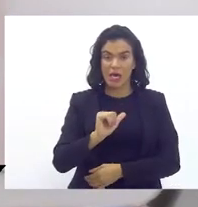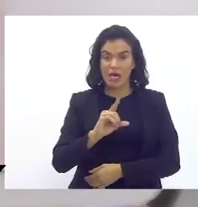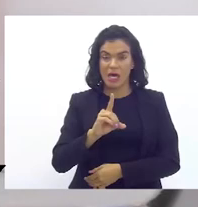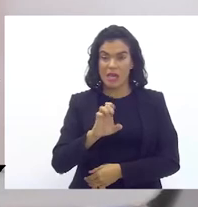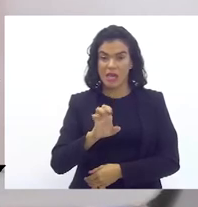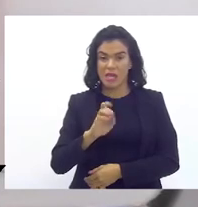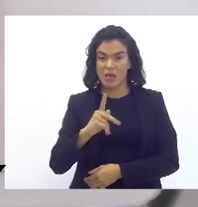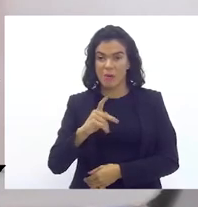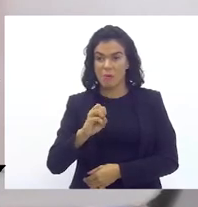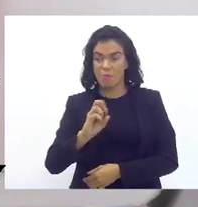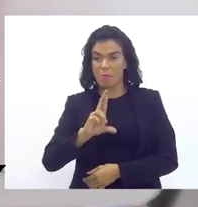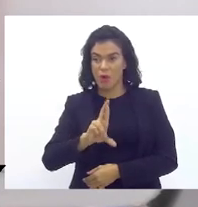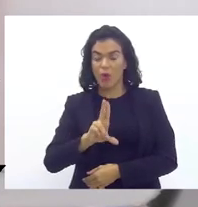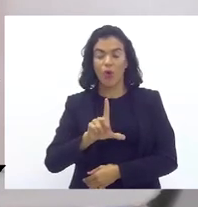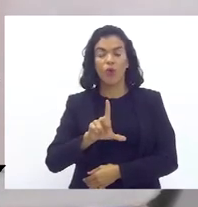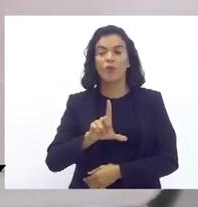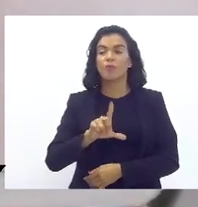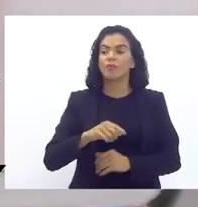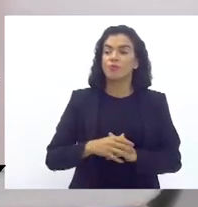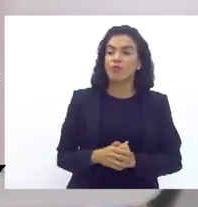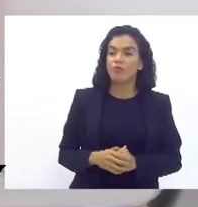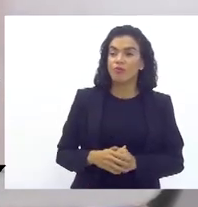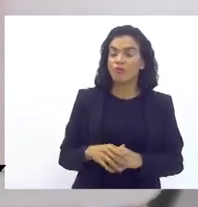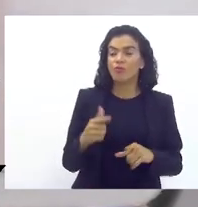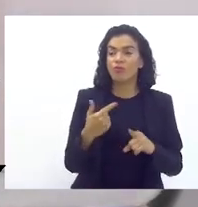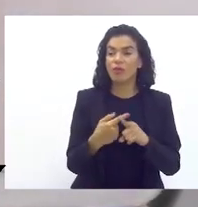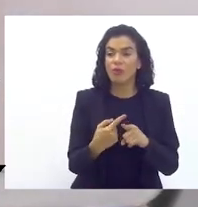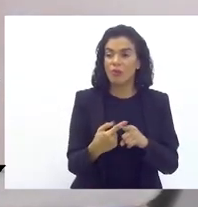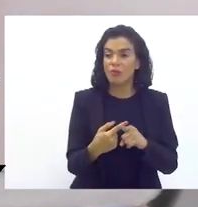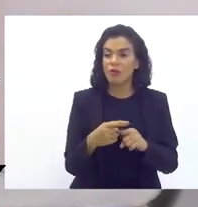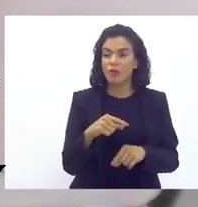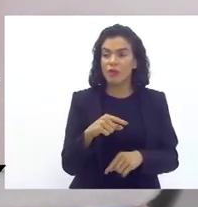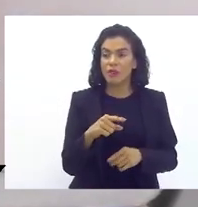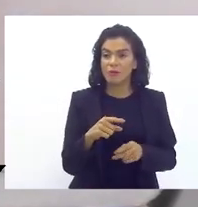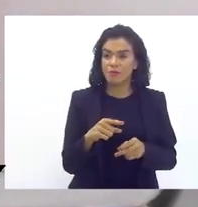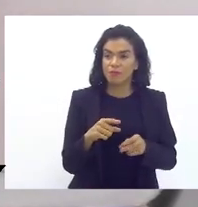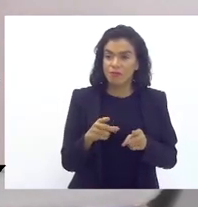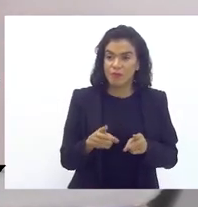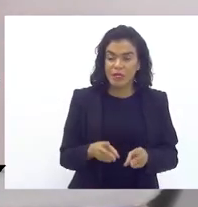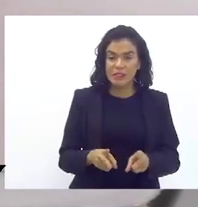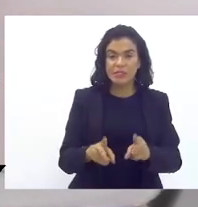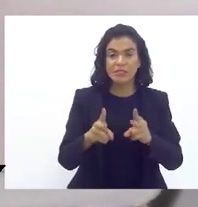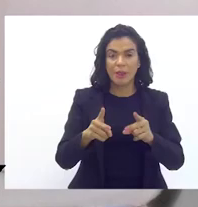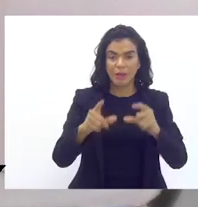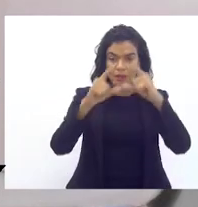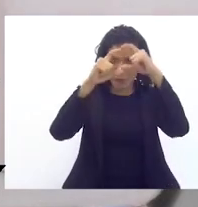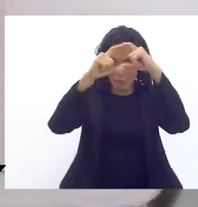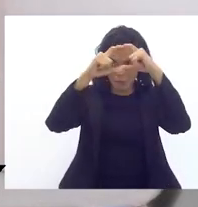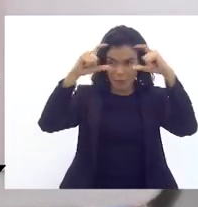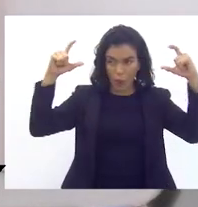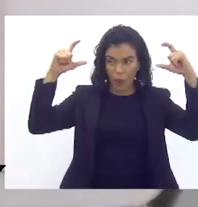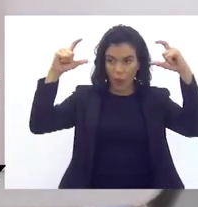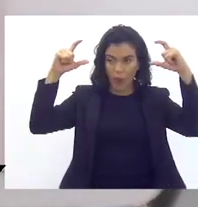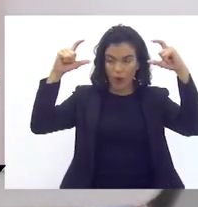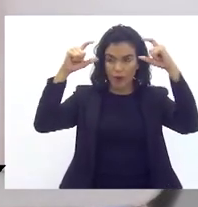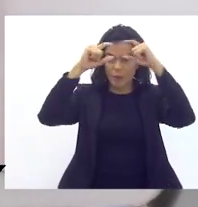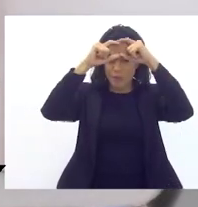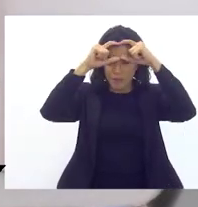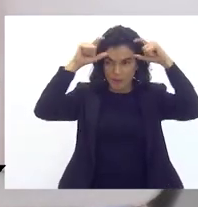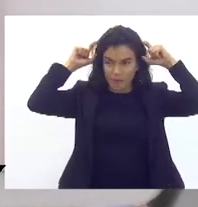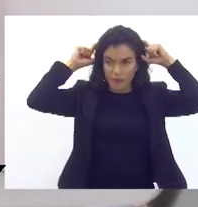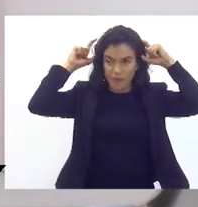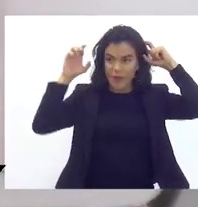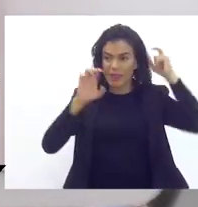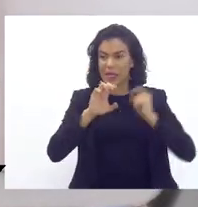Sindicato dos peritos para nós é uma coisa muito boa que normalmente tentam colar na testa de nós da esquerda